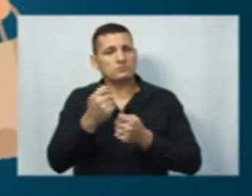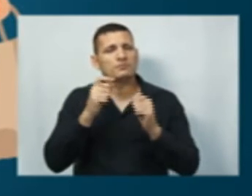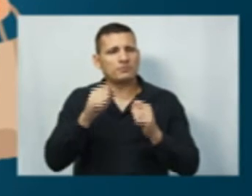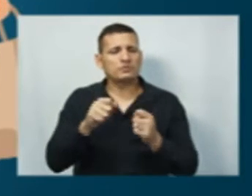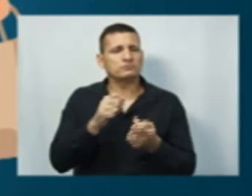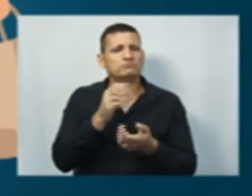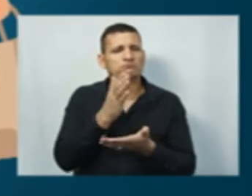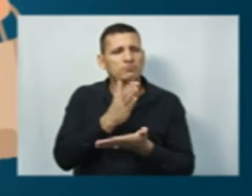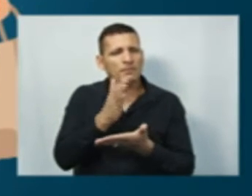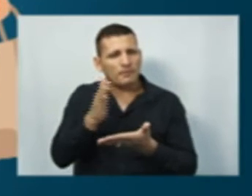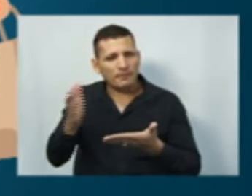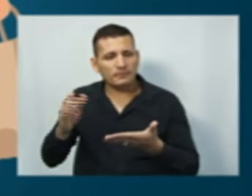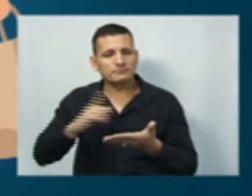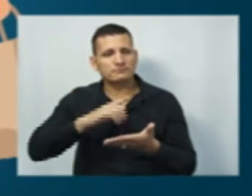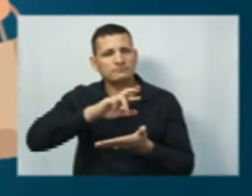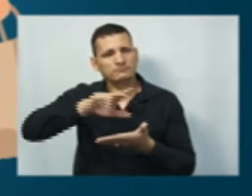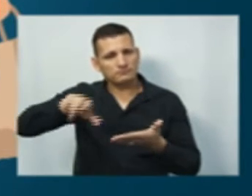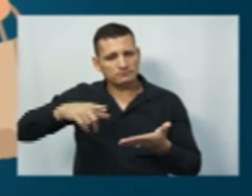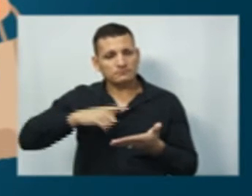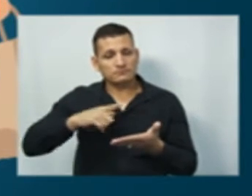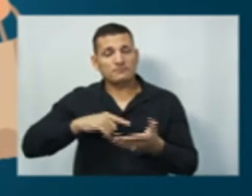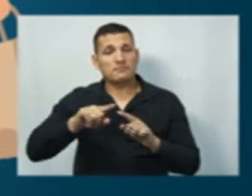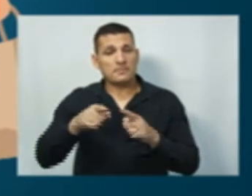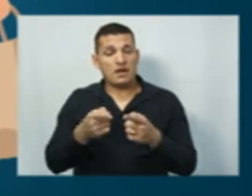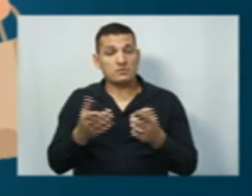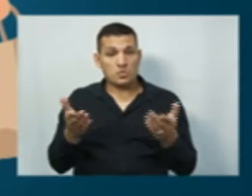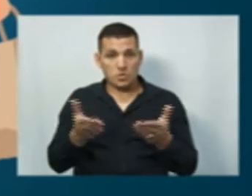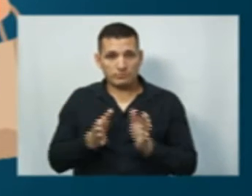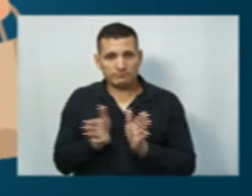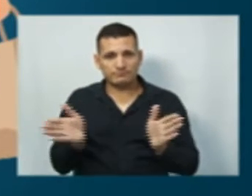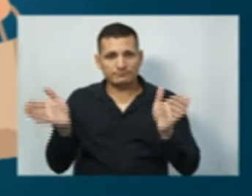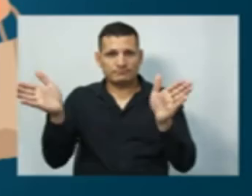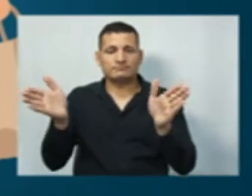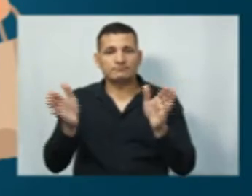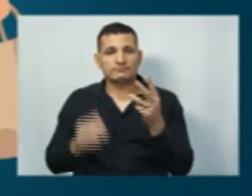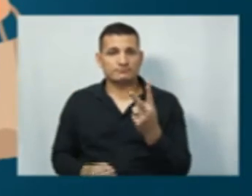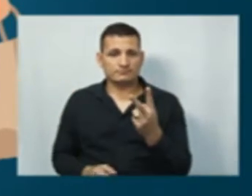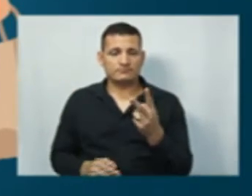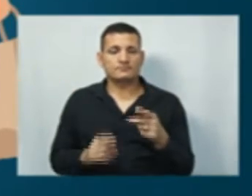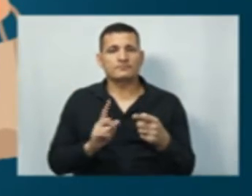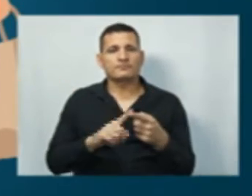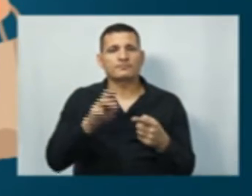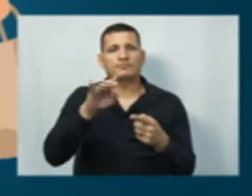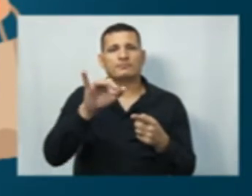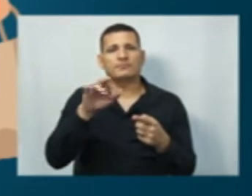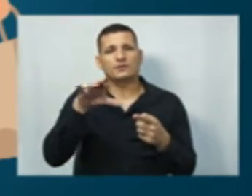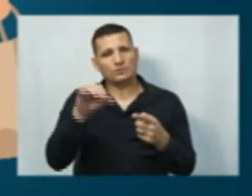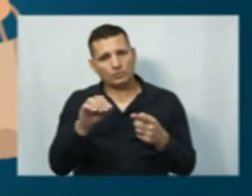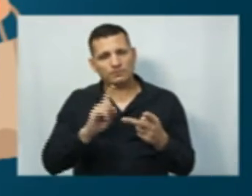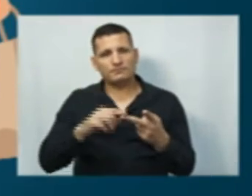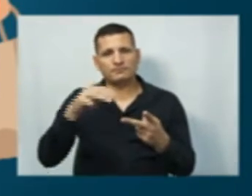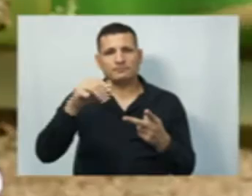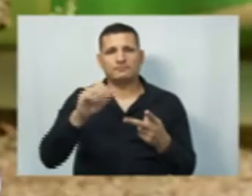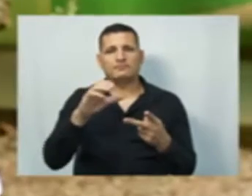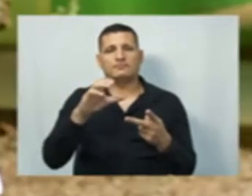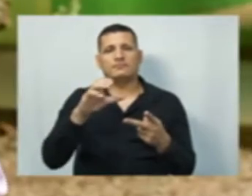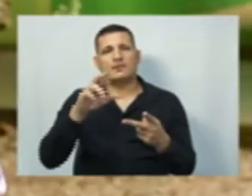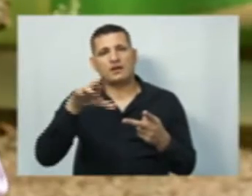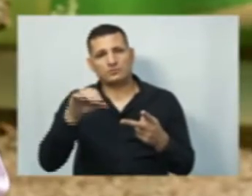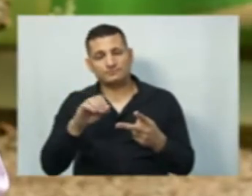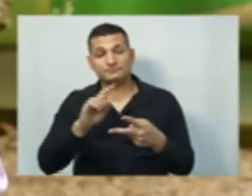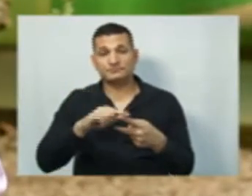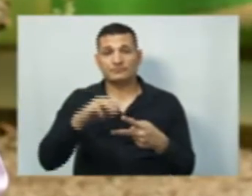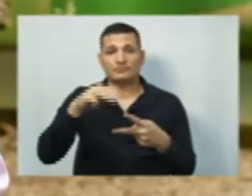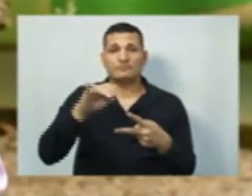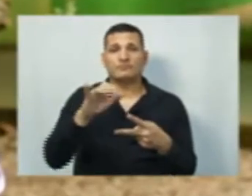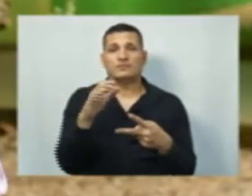ramos. Contudo, são 2 ramos que a ciência se divide: microeconomia e macroeconomia.